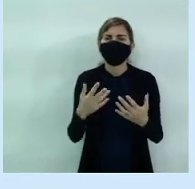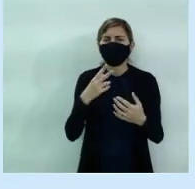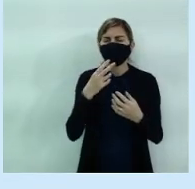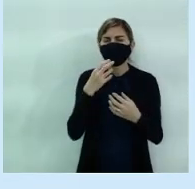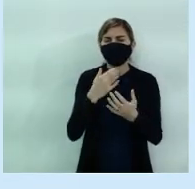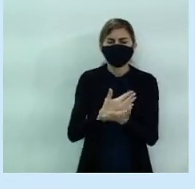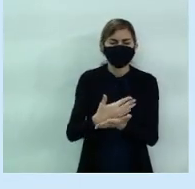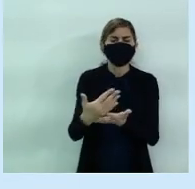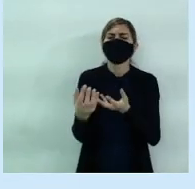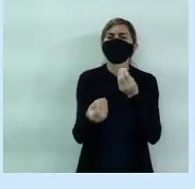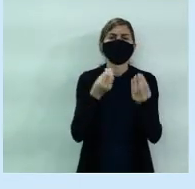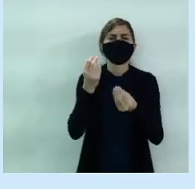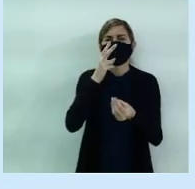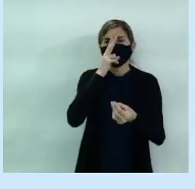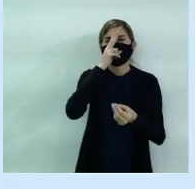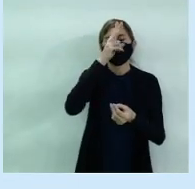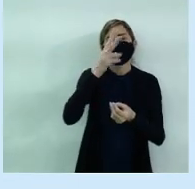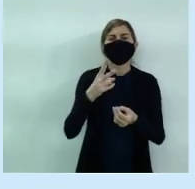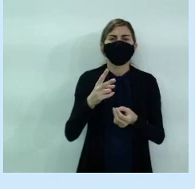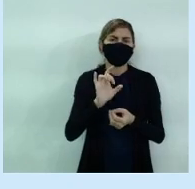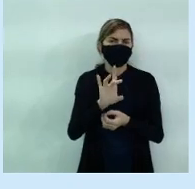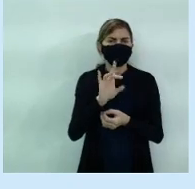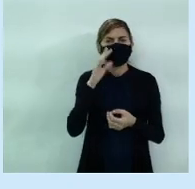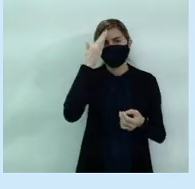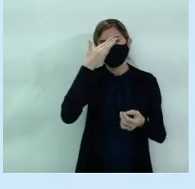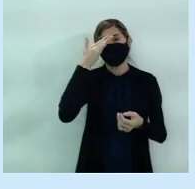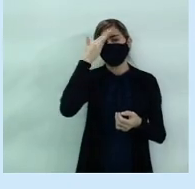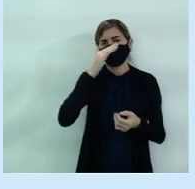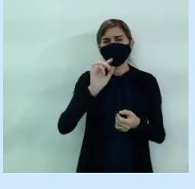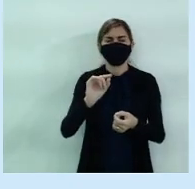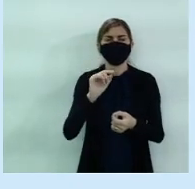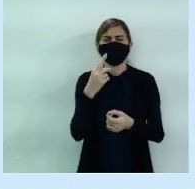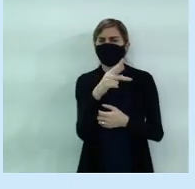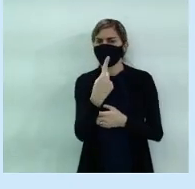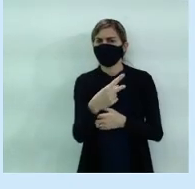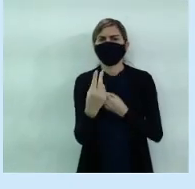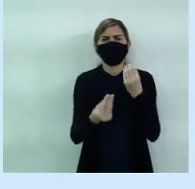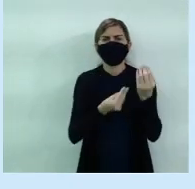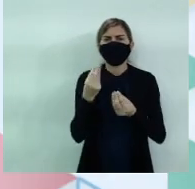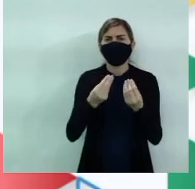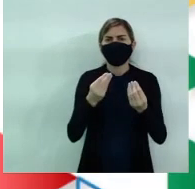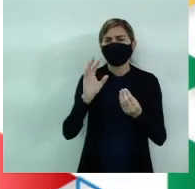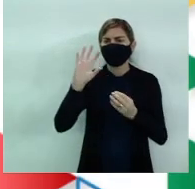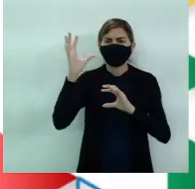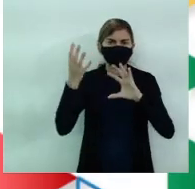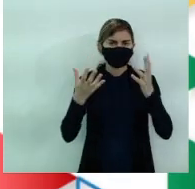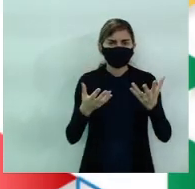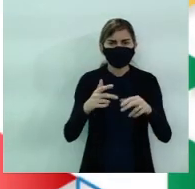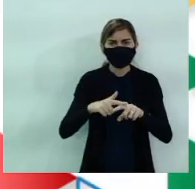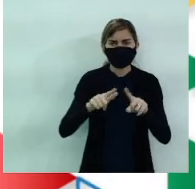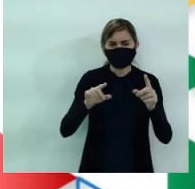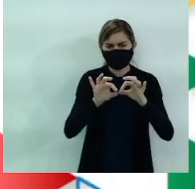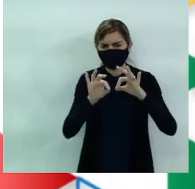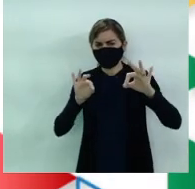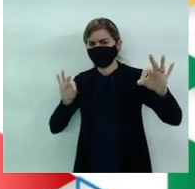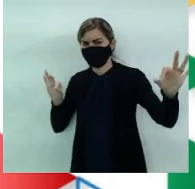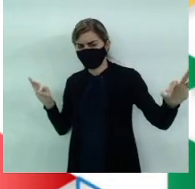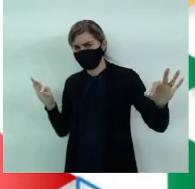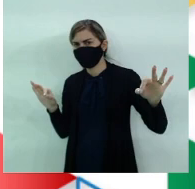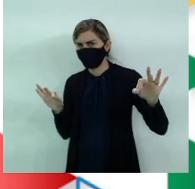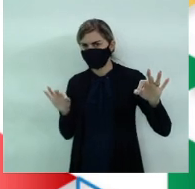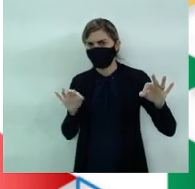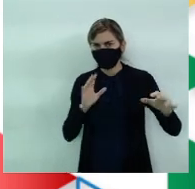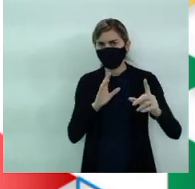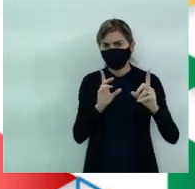força gravitacional. Somente entendemos o seu funcionamento. Quanto mais distantes estiverem